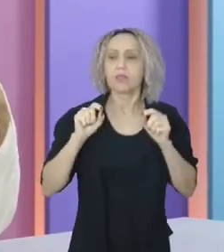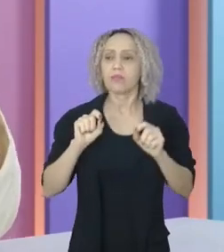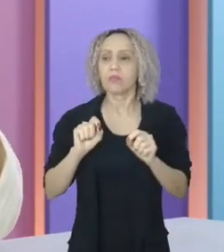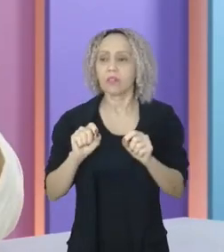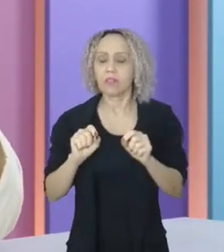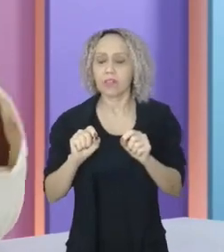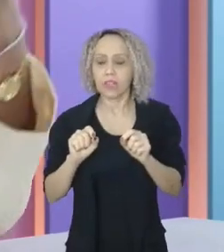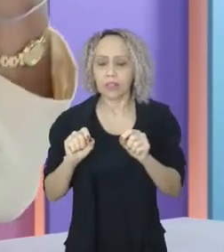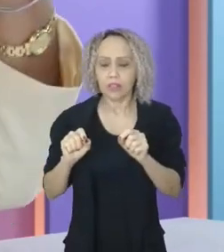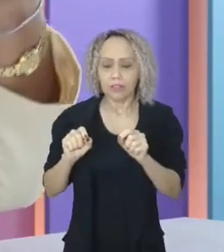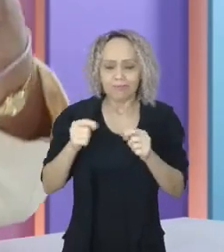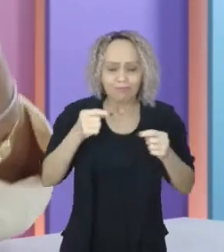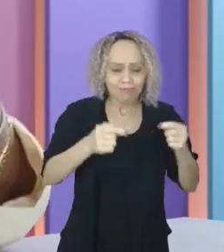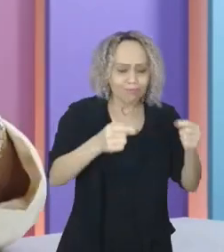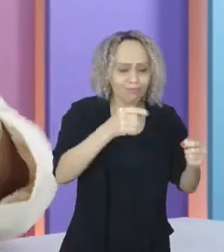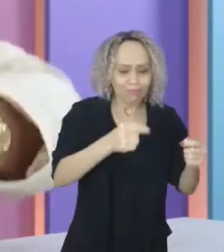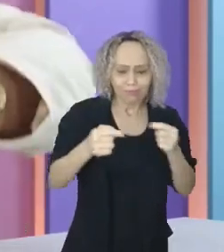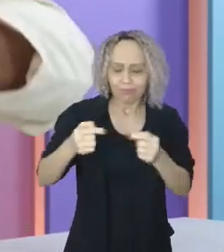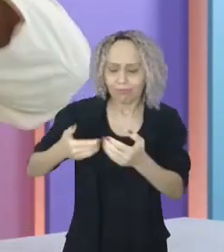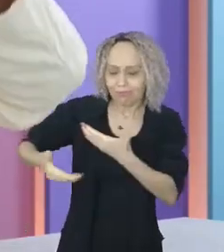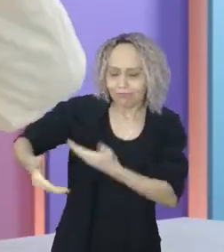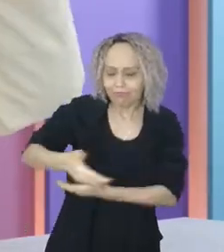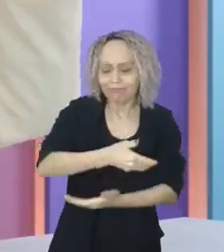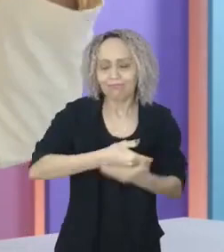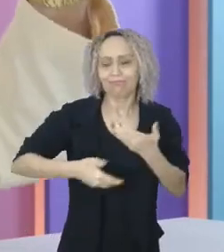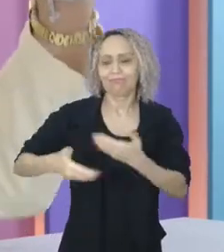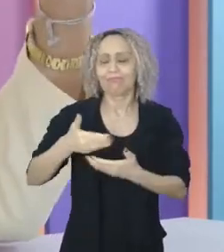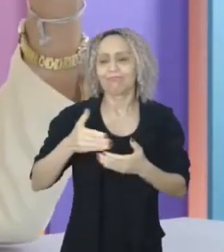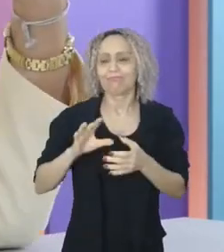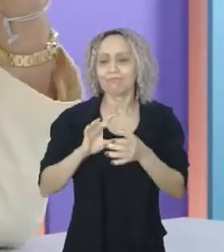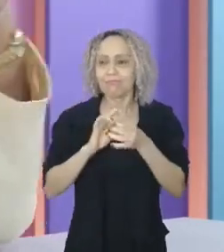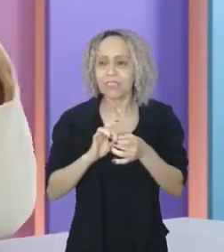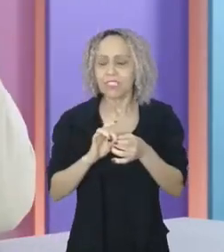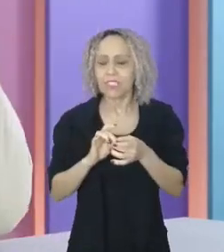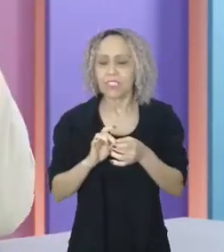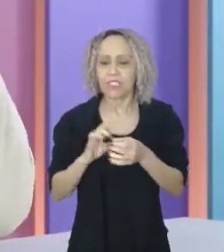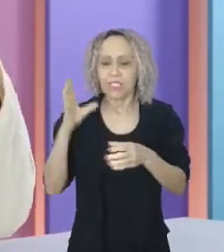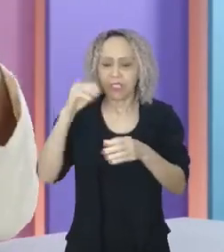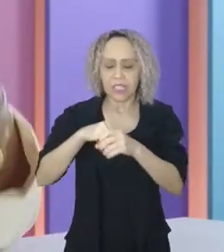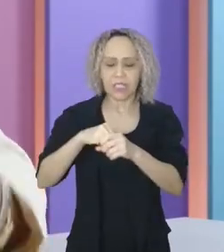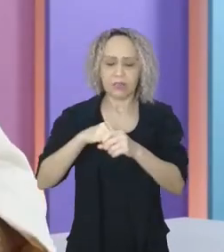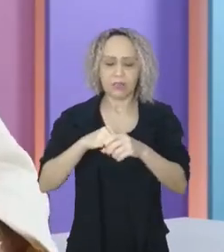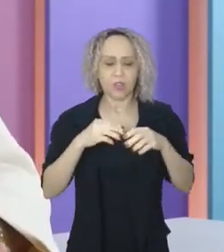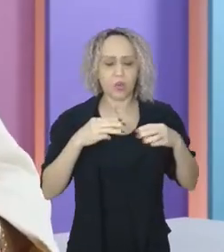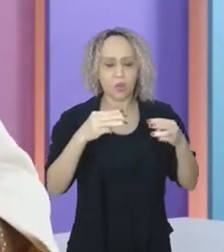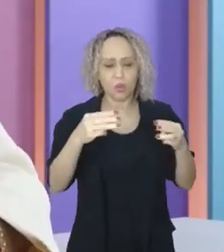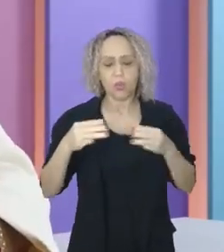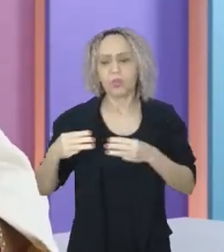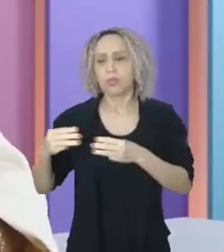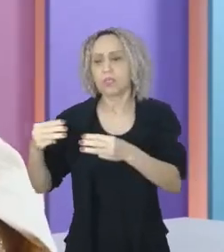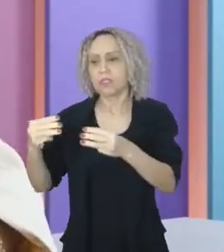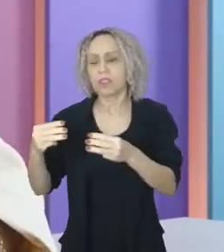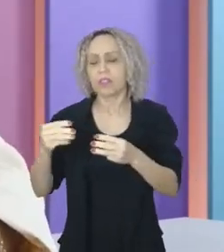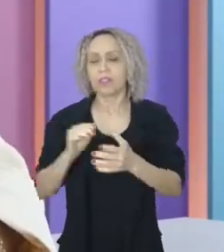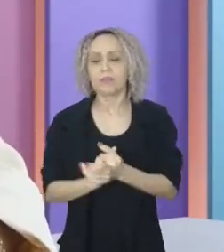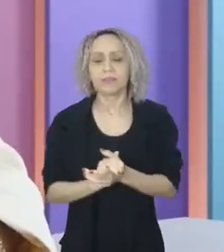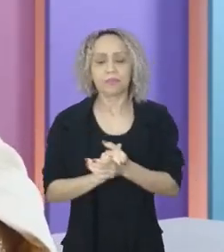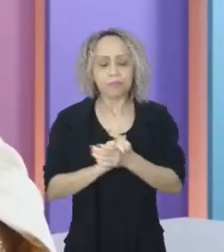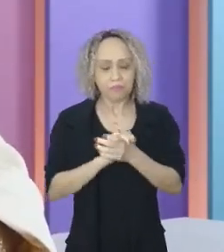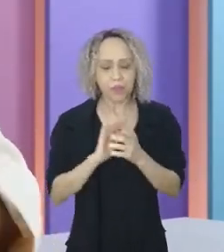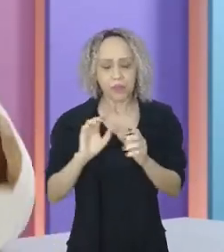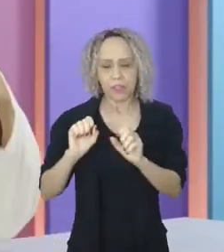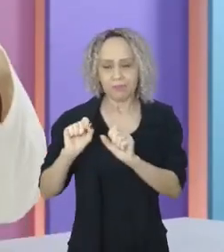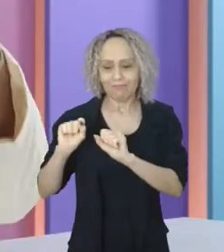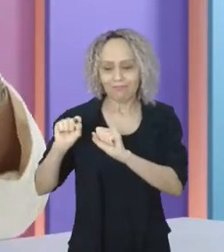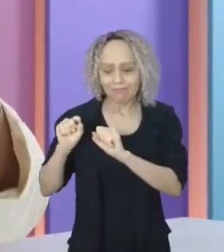fossem interligadas, elas fossem transversalizadas em todos os ministérios, que quando a gente fala em enfrentamento ao racismo,